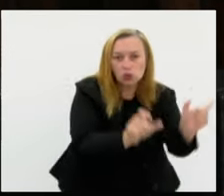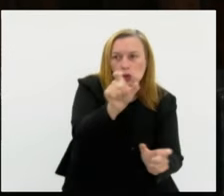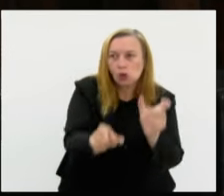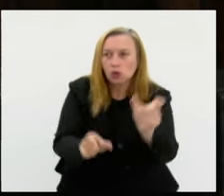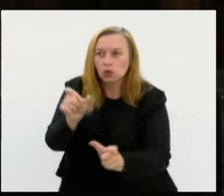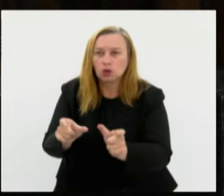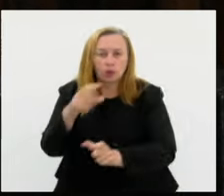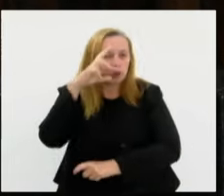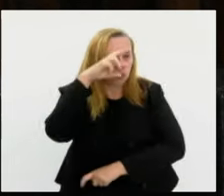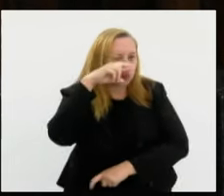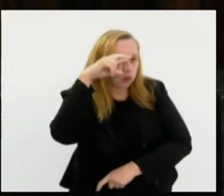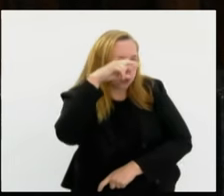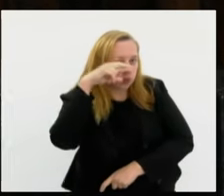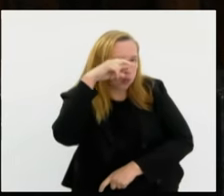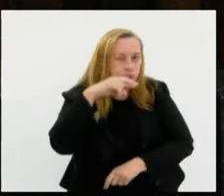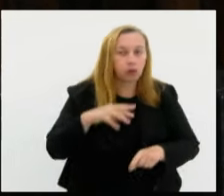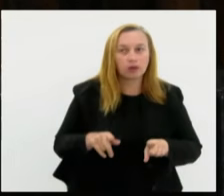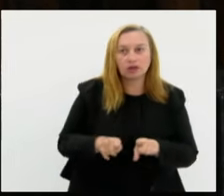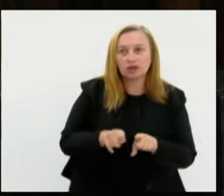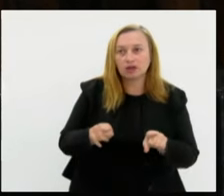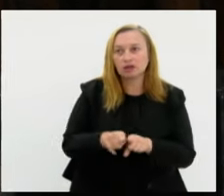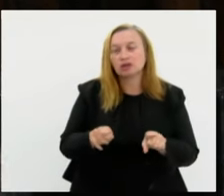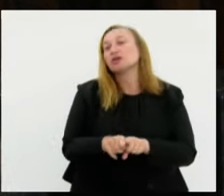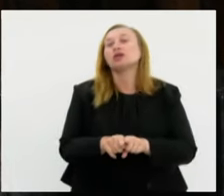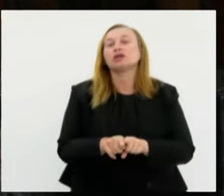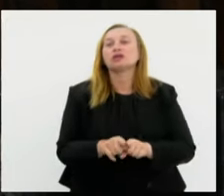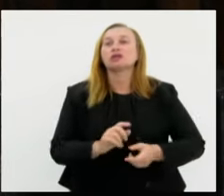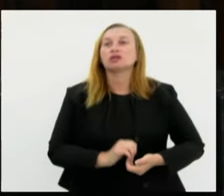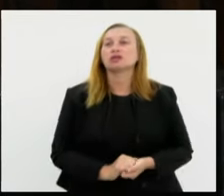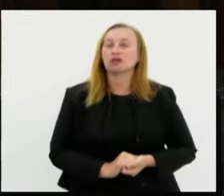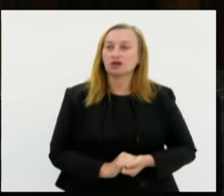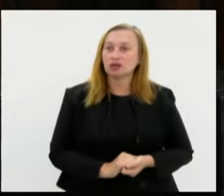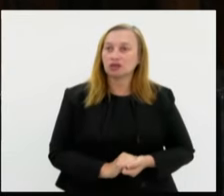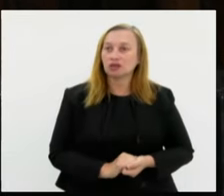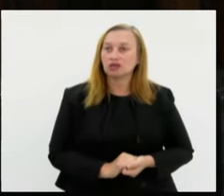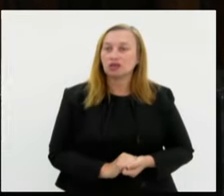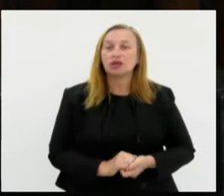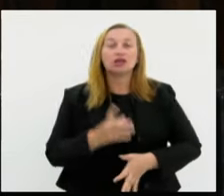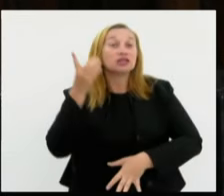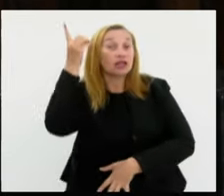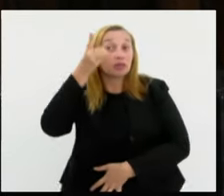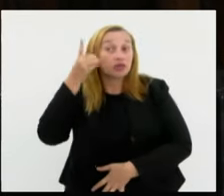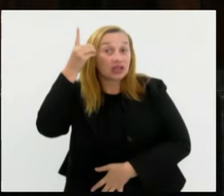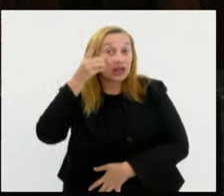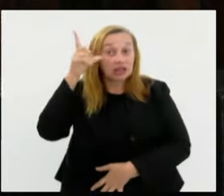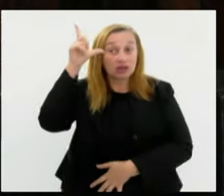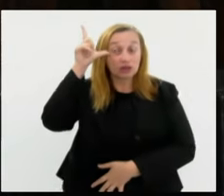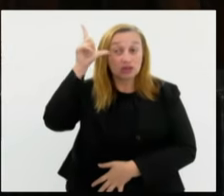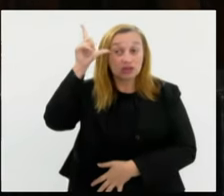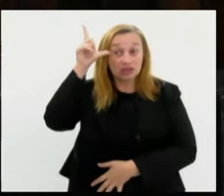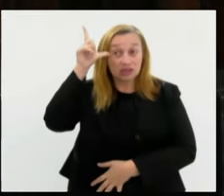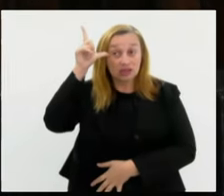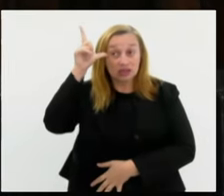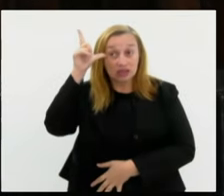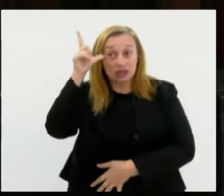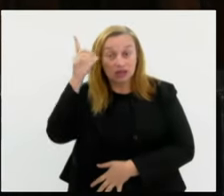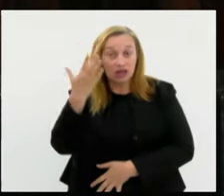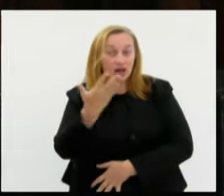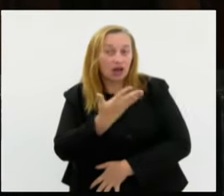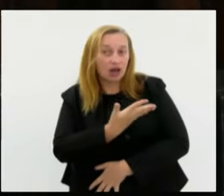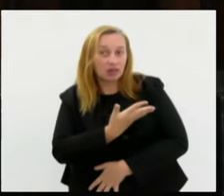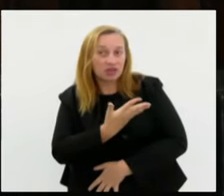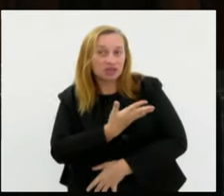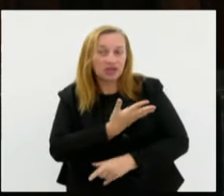que faz menção de uma interlocução da deputada Lucinha com criminosos ligados